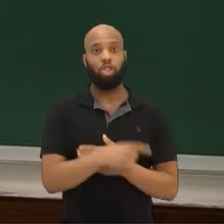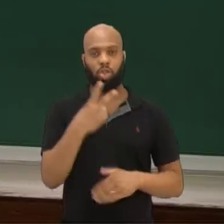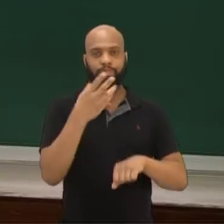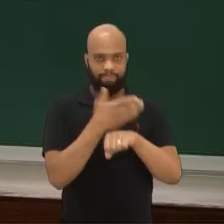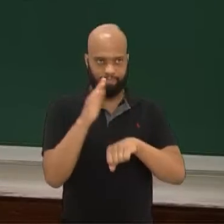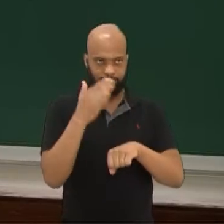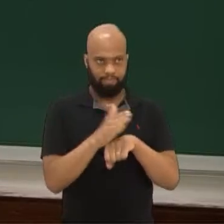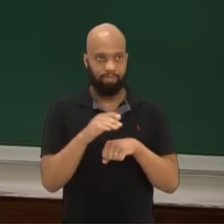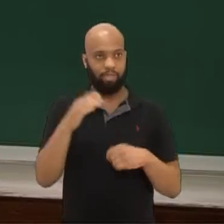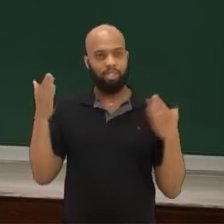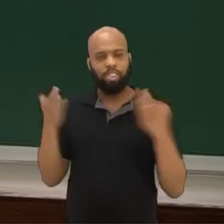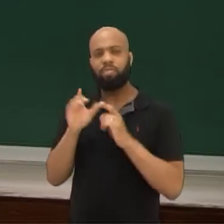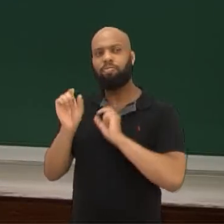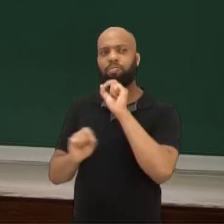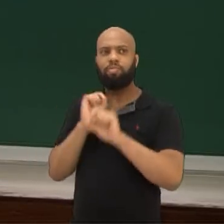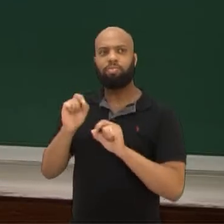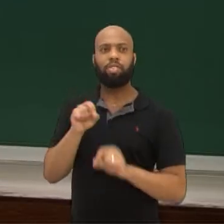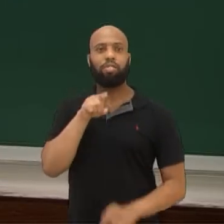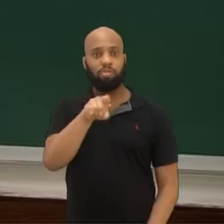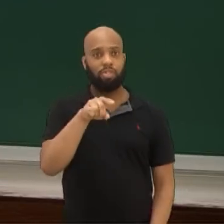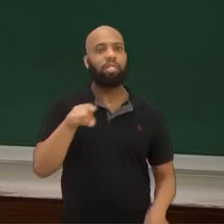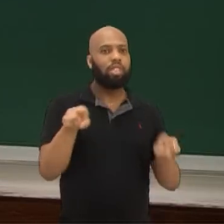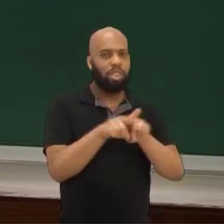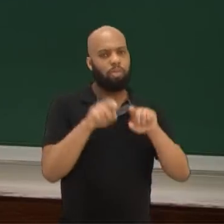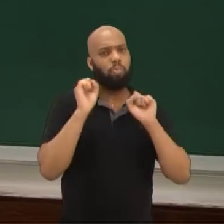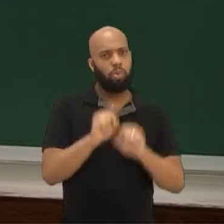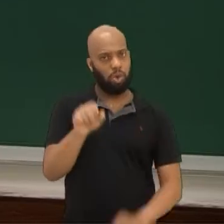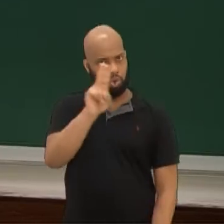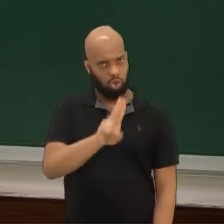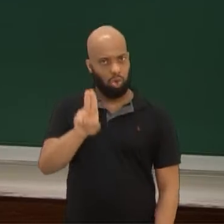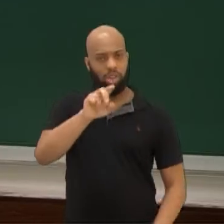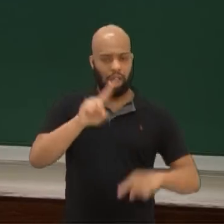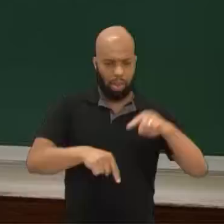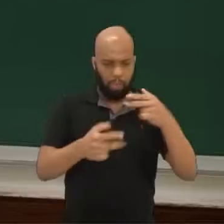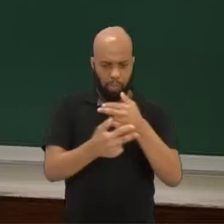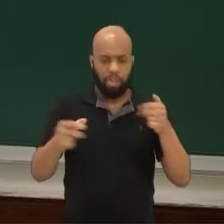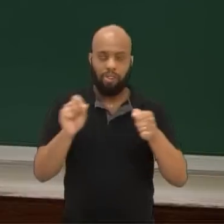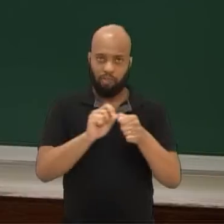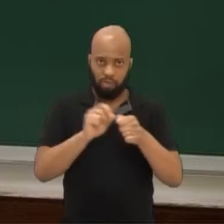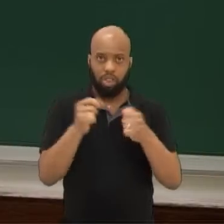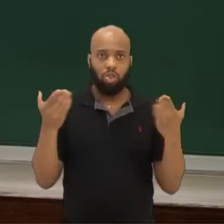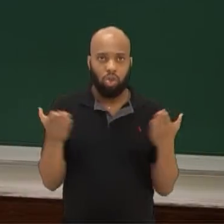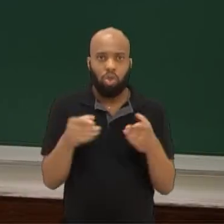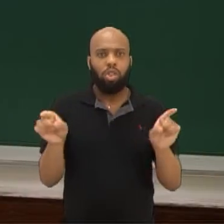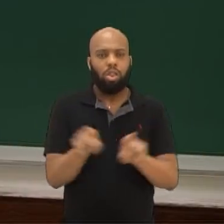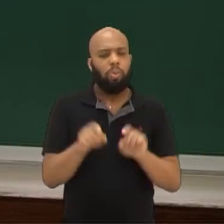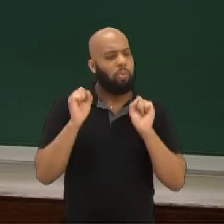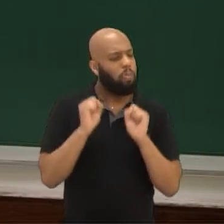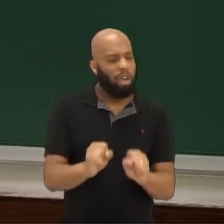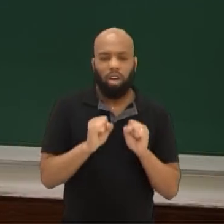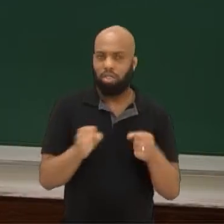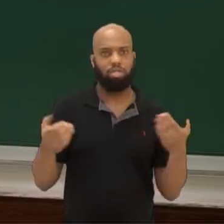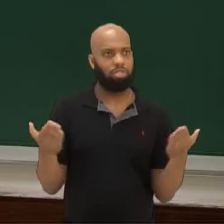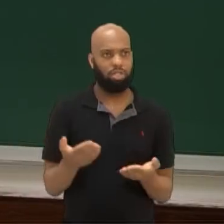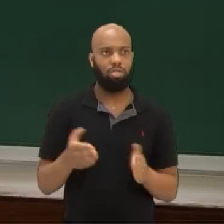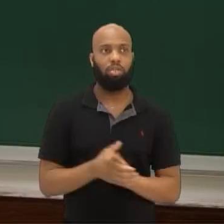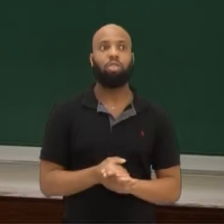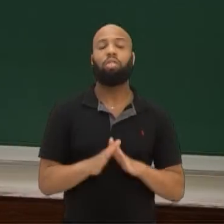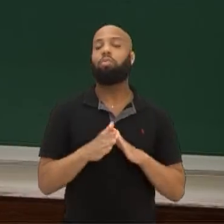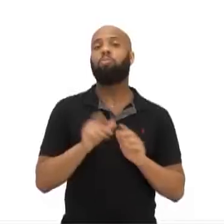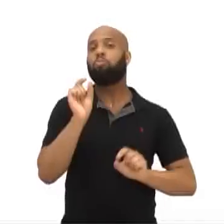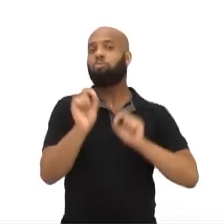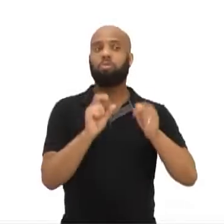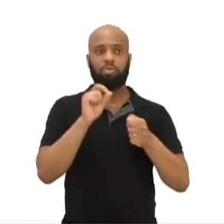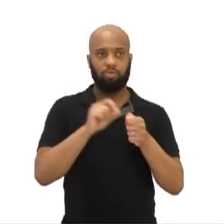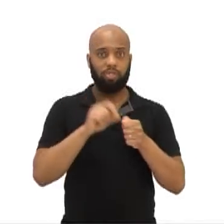hoje. Esse segundo praticando, vocês também podem utilizar o material que nós construímos. Pode utilizar todos eles agora. E pede o